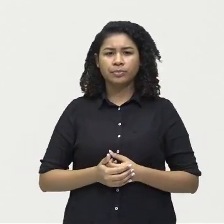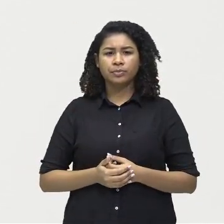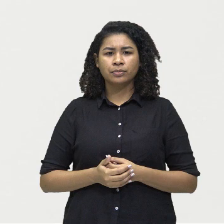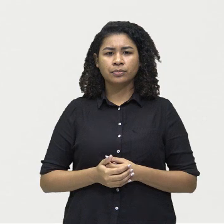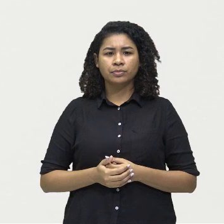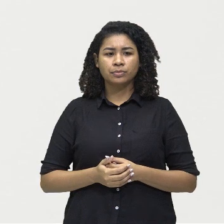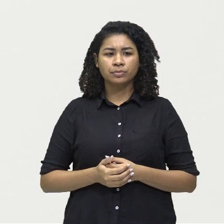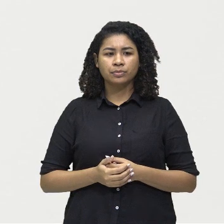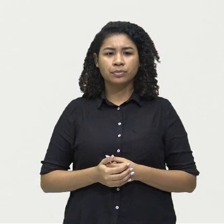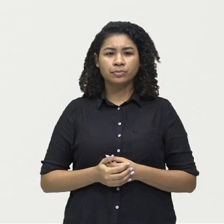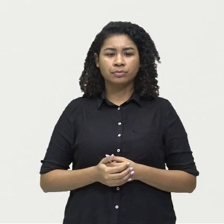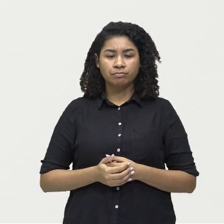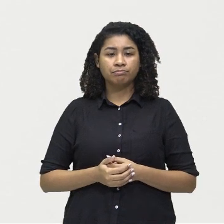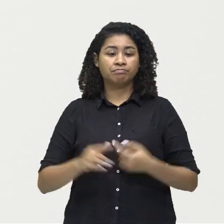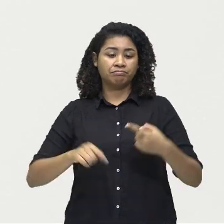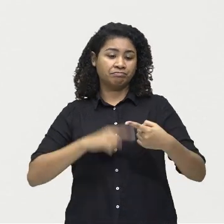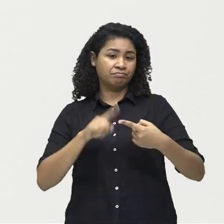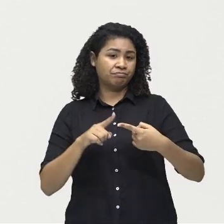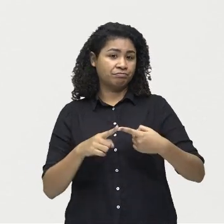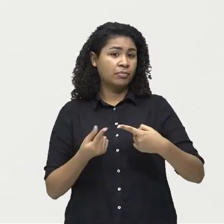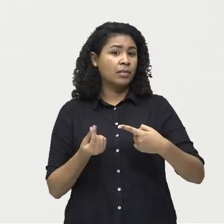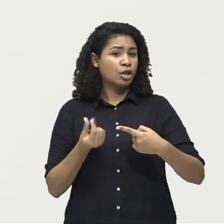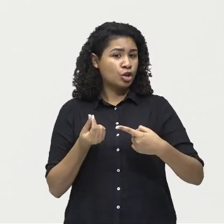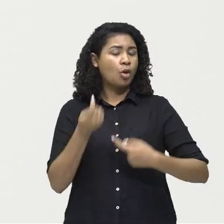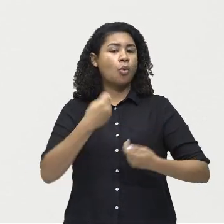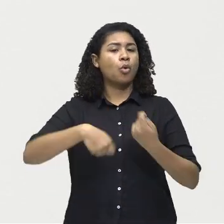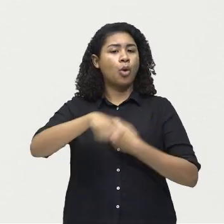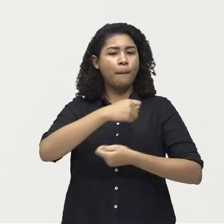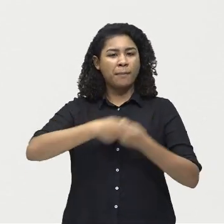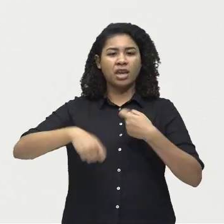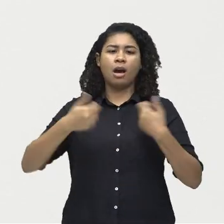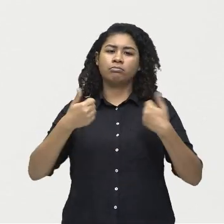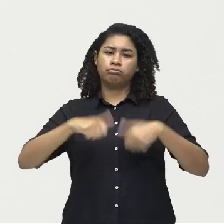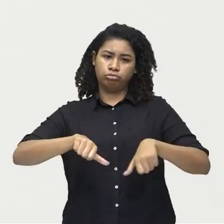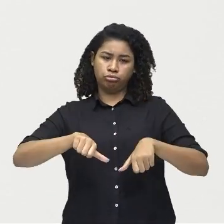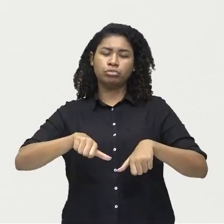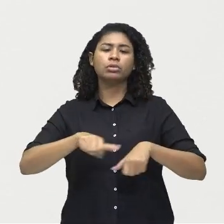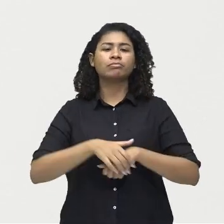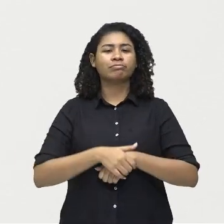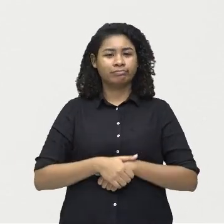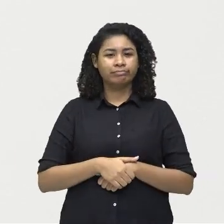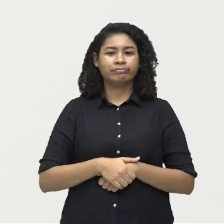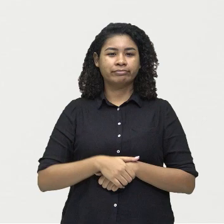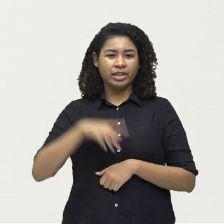questão financeira, as finanças da França não iriam bem. O fato de primeiro e segundo